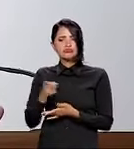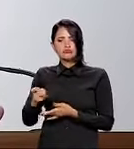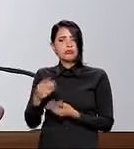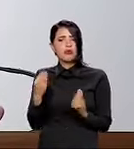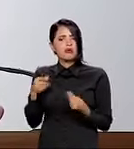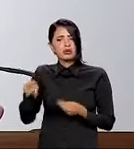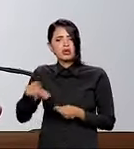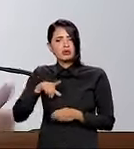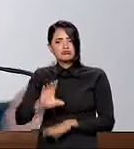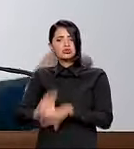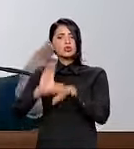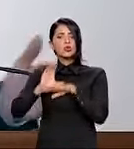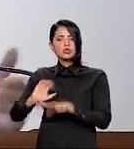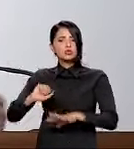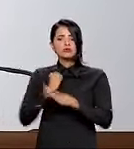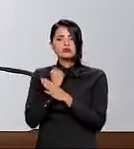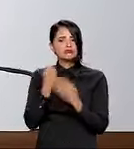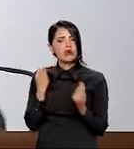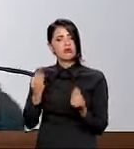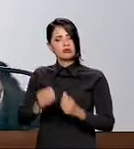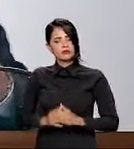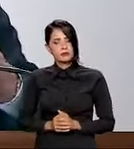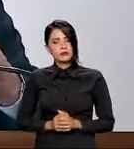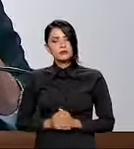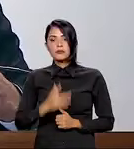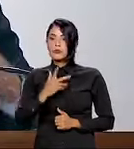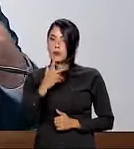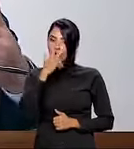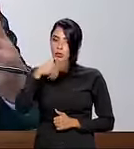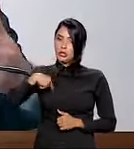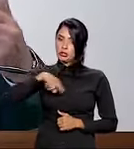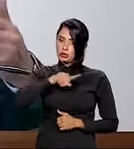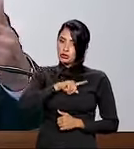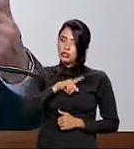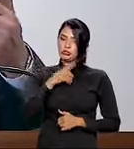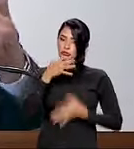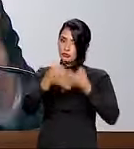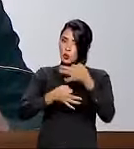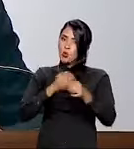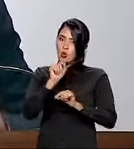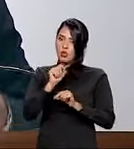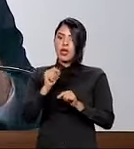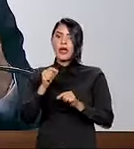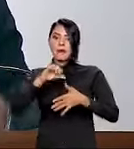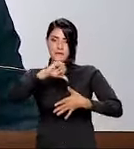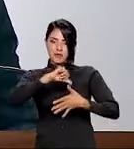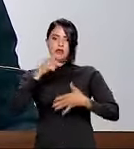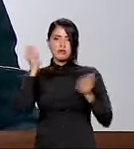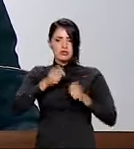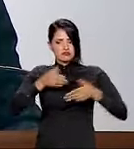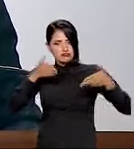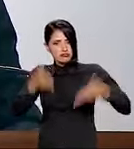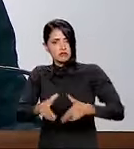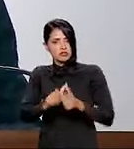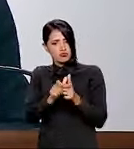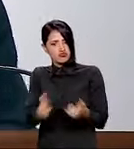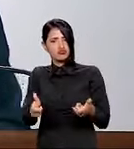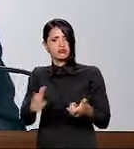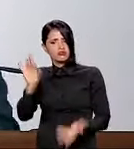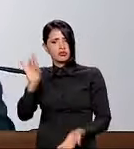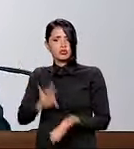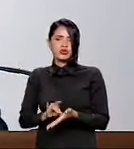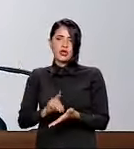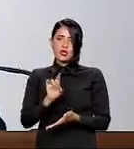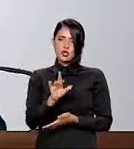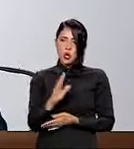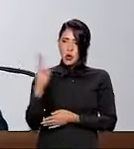Conselho de Segurança? Por isso é que nós achamos que a América do Sul tem que ter uma participação maior, mais efetiva. E não é o